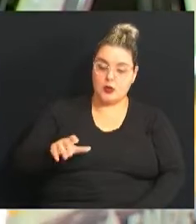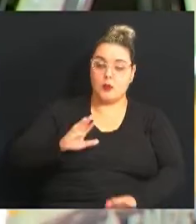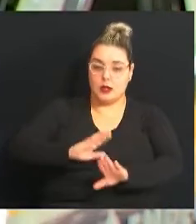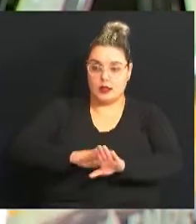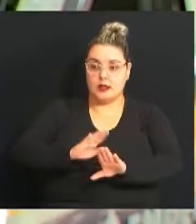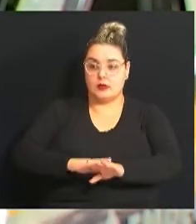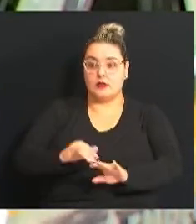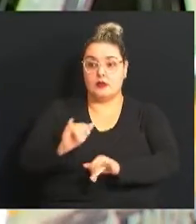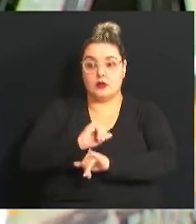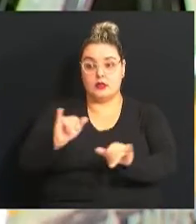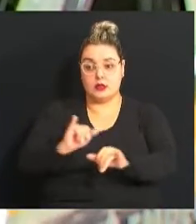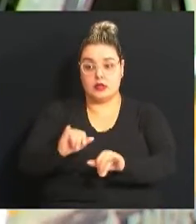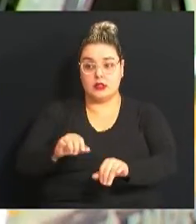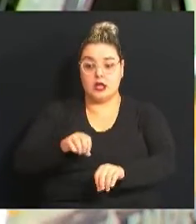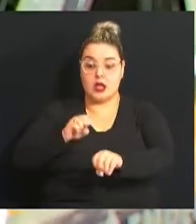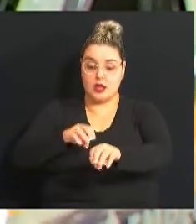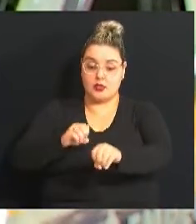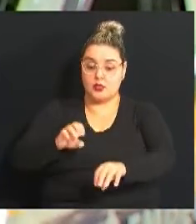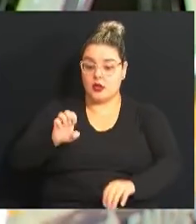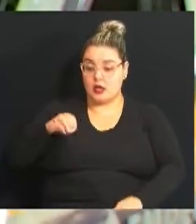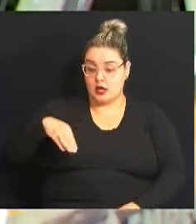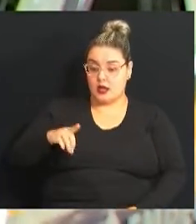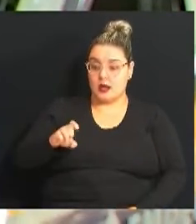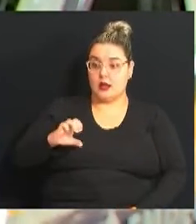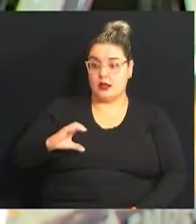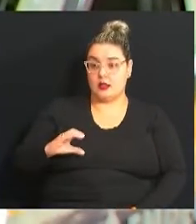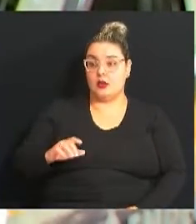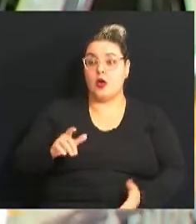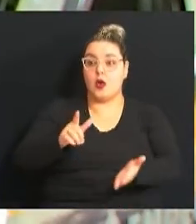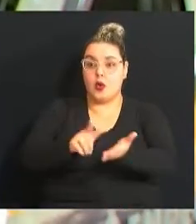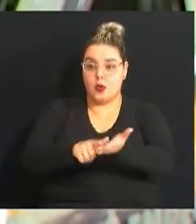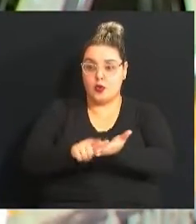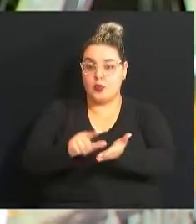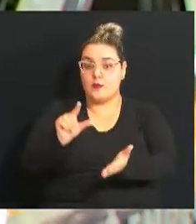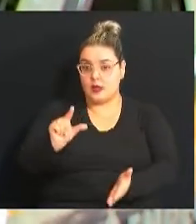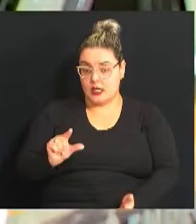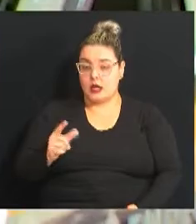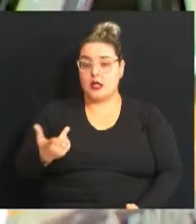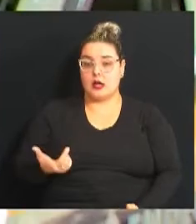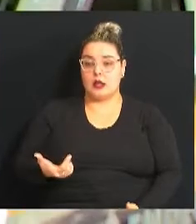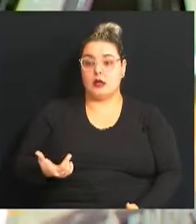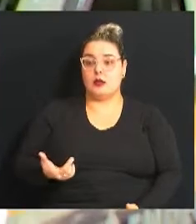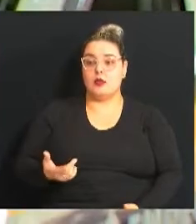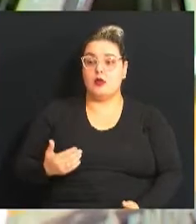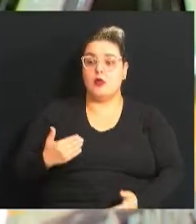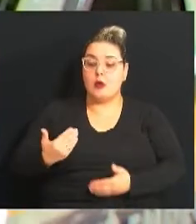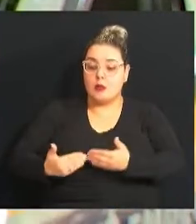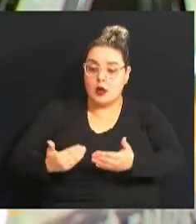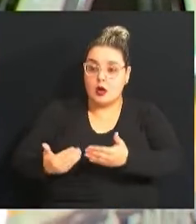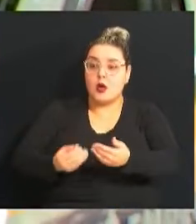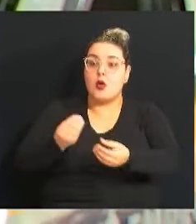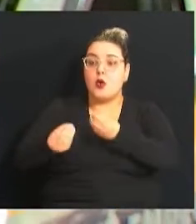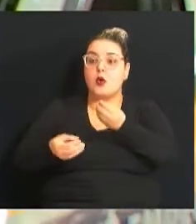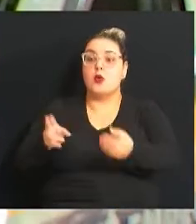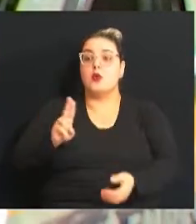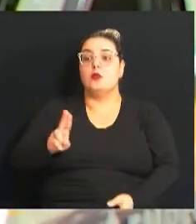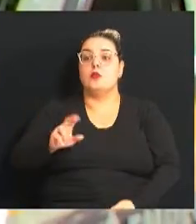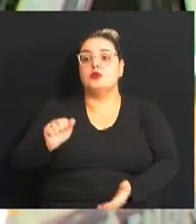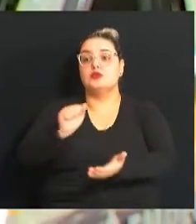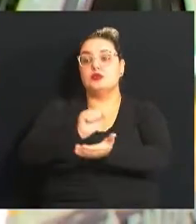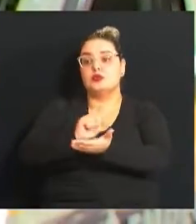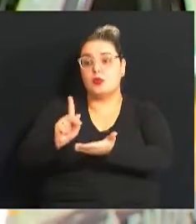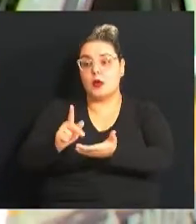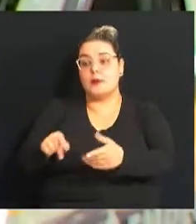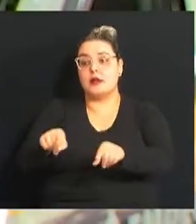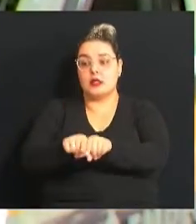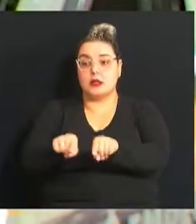equipe da educação e está sendo colocado um pequeno folheto, um folderzinho com o passo a passo de como utilizar o aplicativo e também